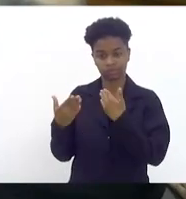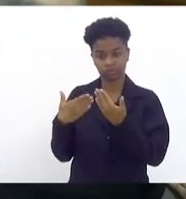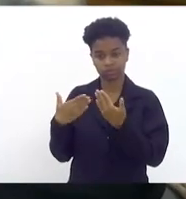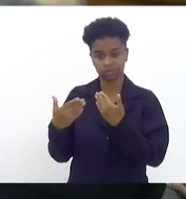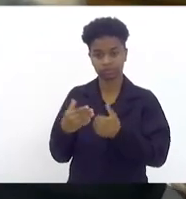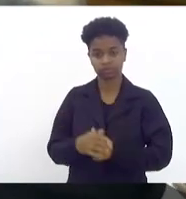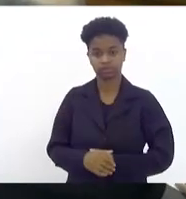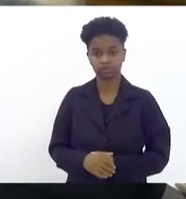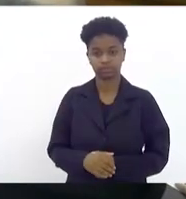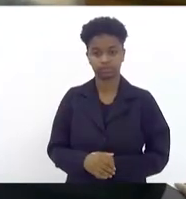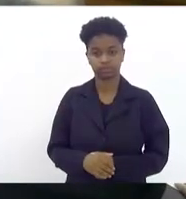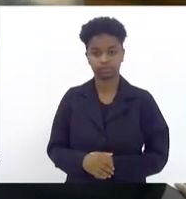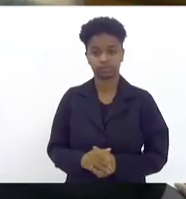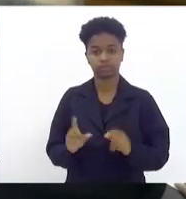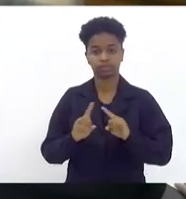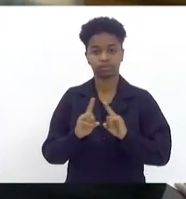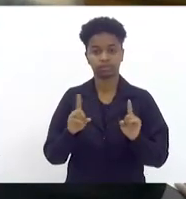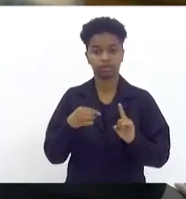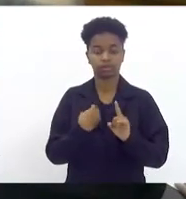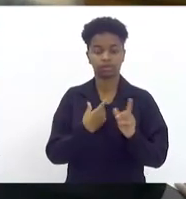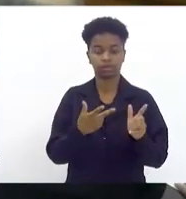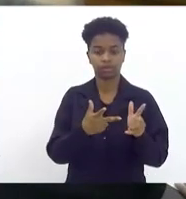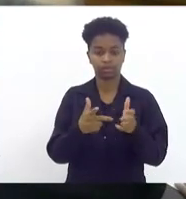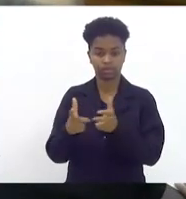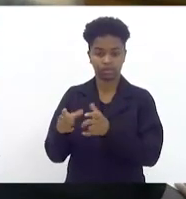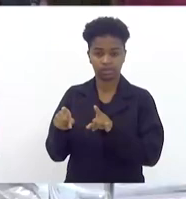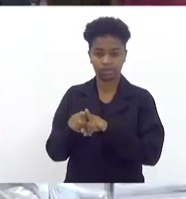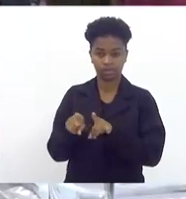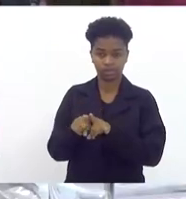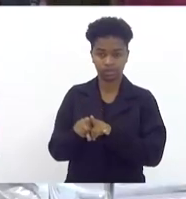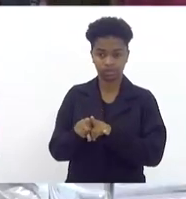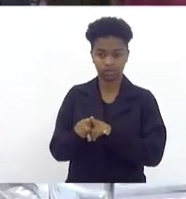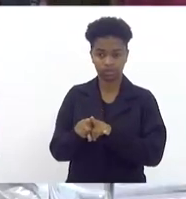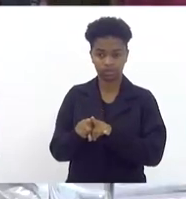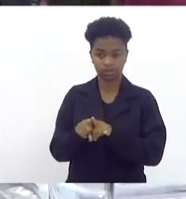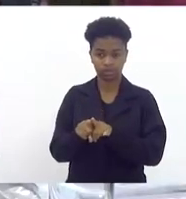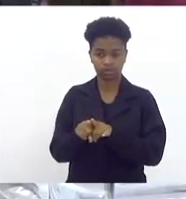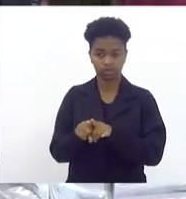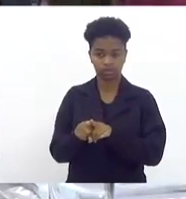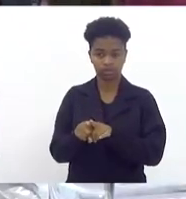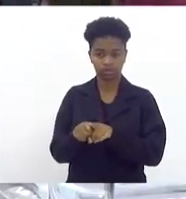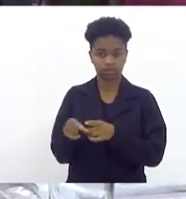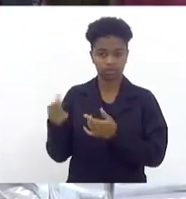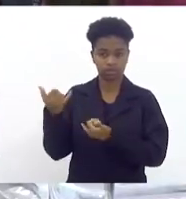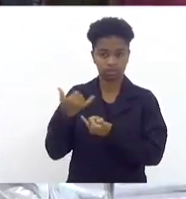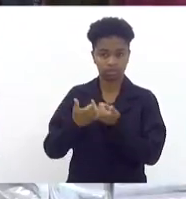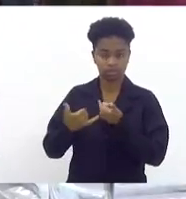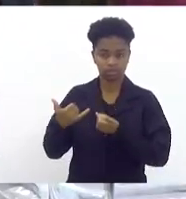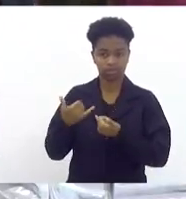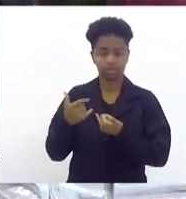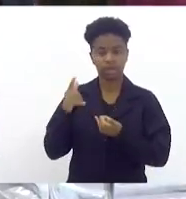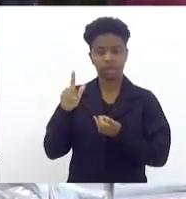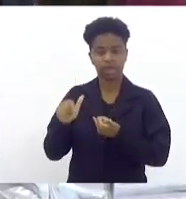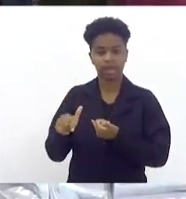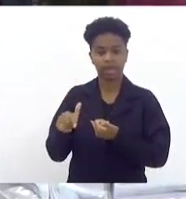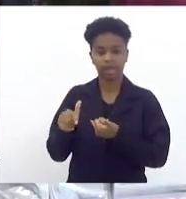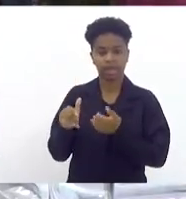mas, observando com todo cuidado também a legislação, ele até levantou, dizendo que seria mais